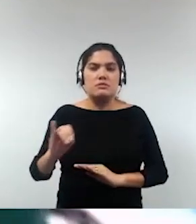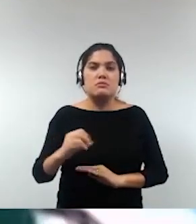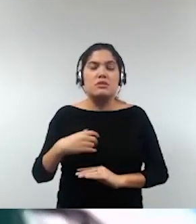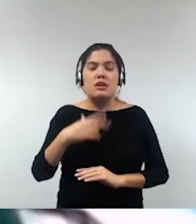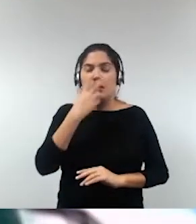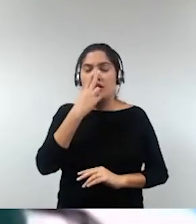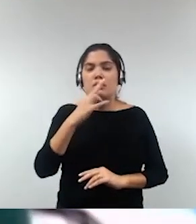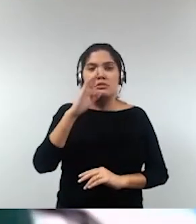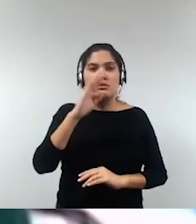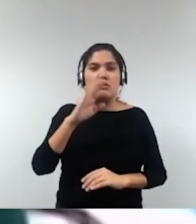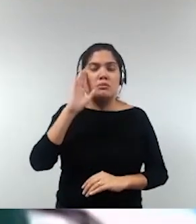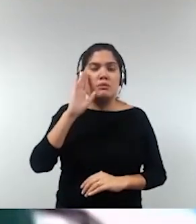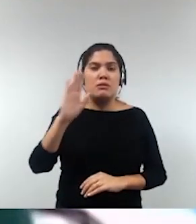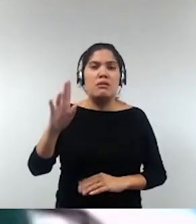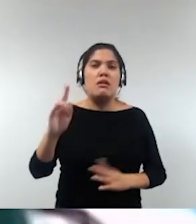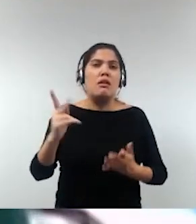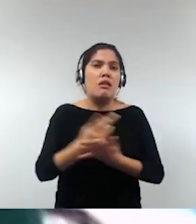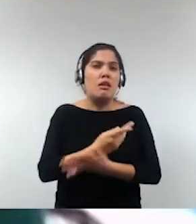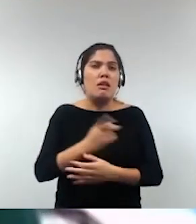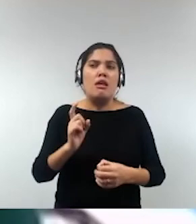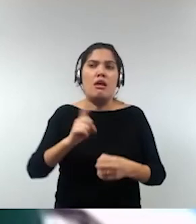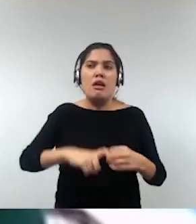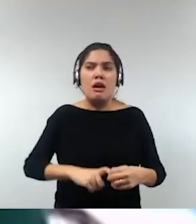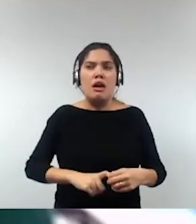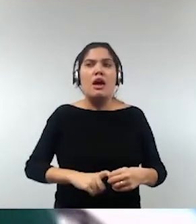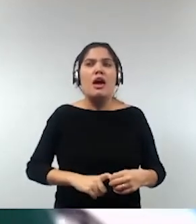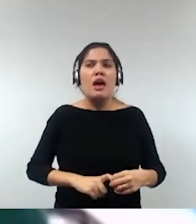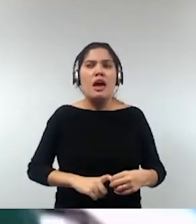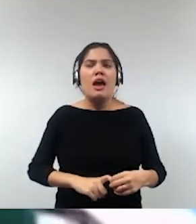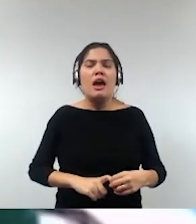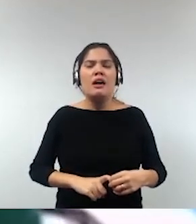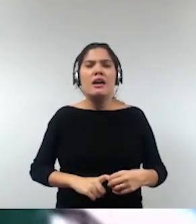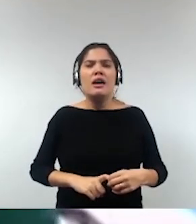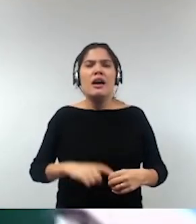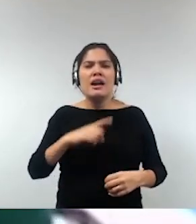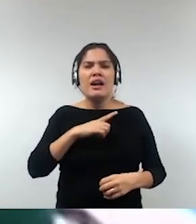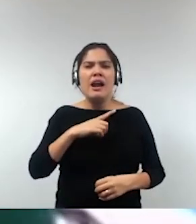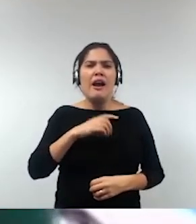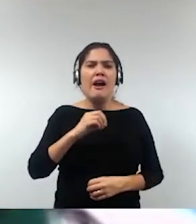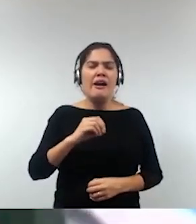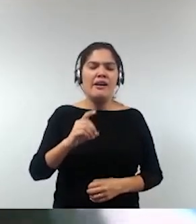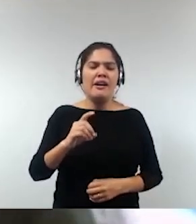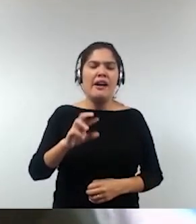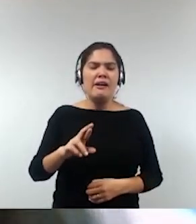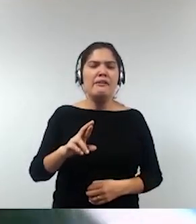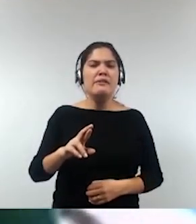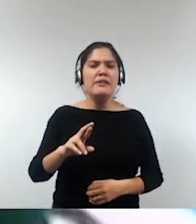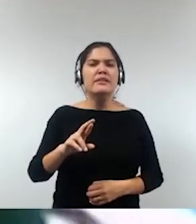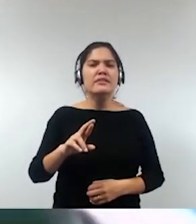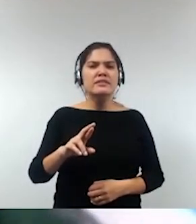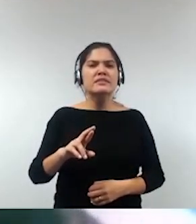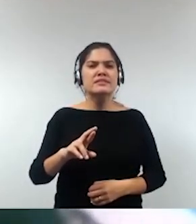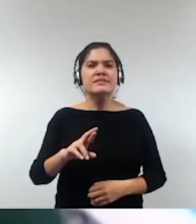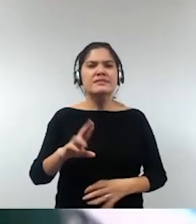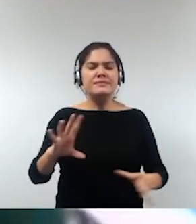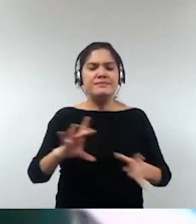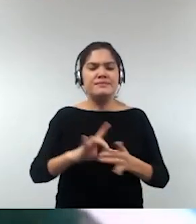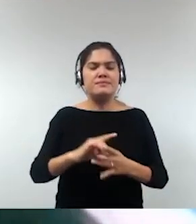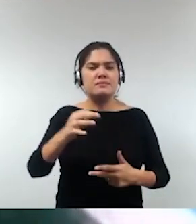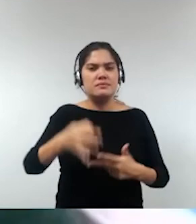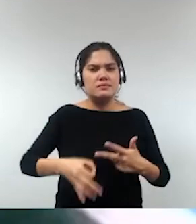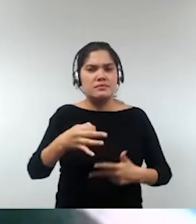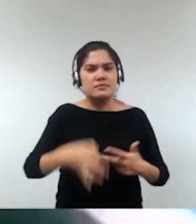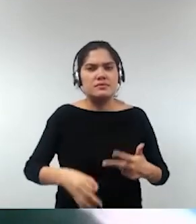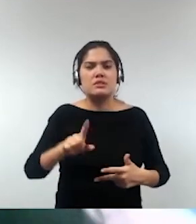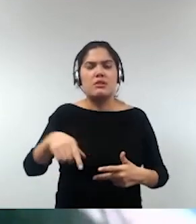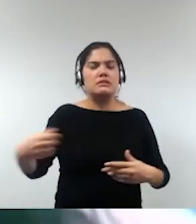foi o primeiro grande caso em recuperação, o primeiro grande caso com ODR no país, o primeiro grande caso de ODR com o judiciário. Então, assim, era